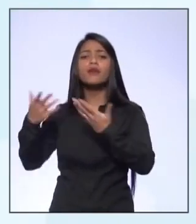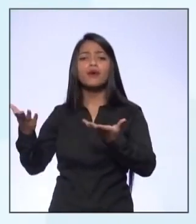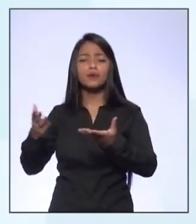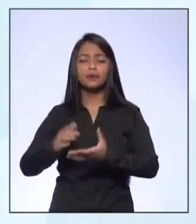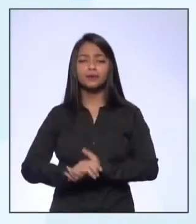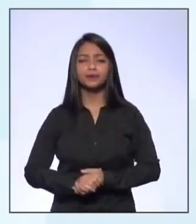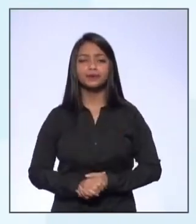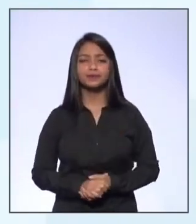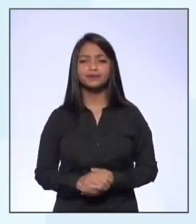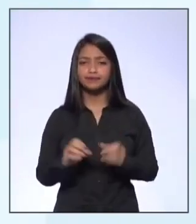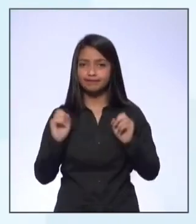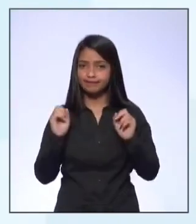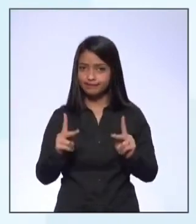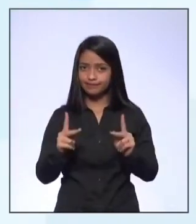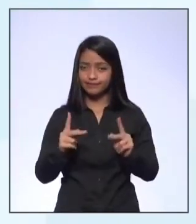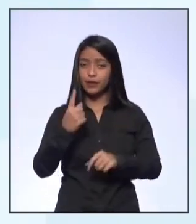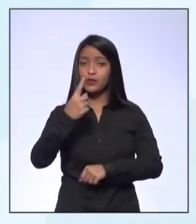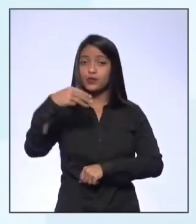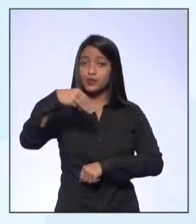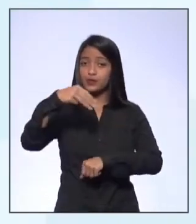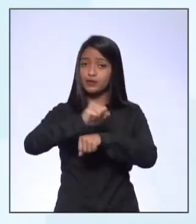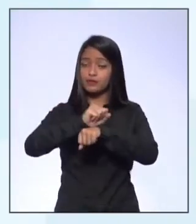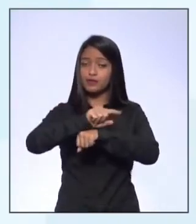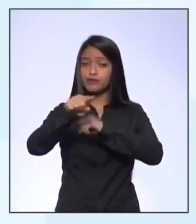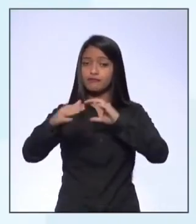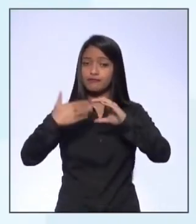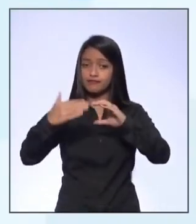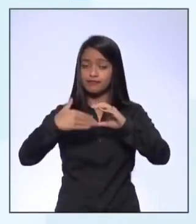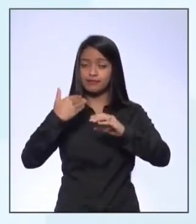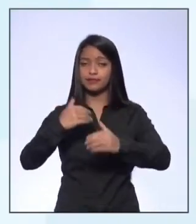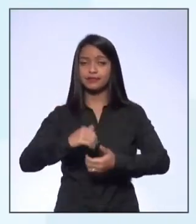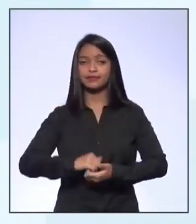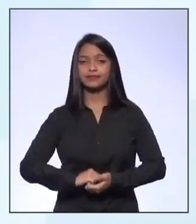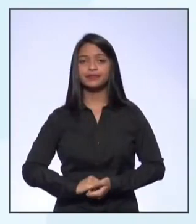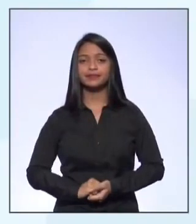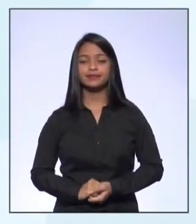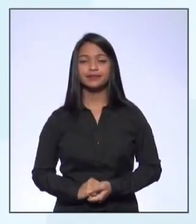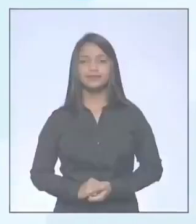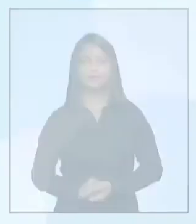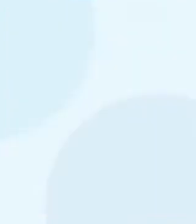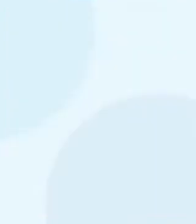Sul? Ok? 1 minuto, aguardamos no chat.